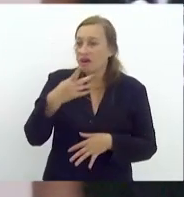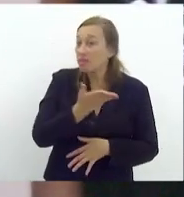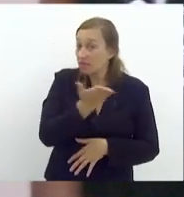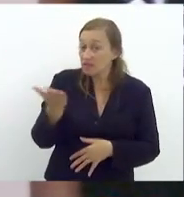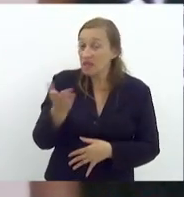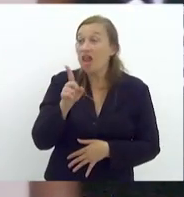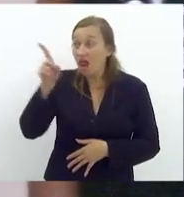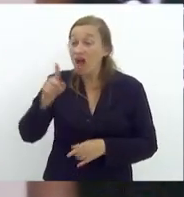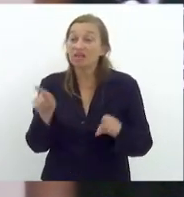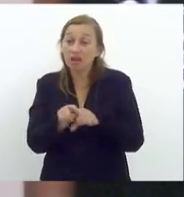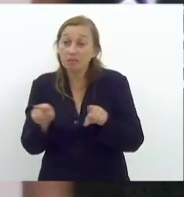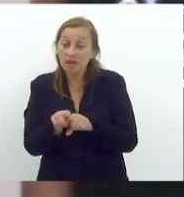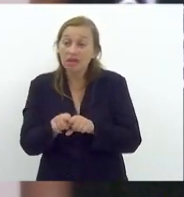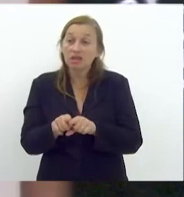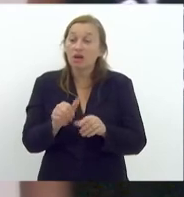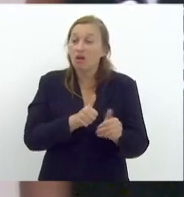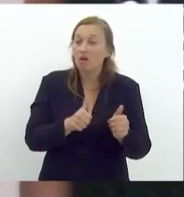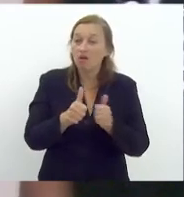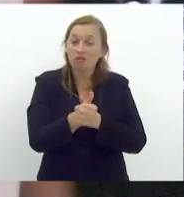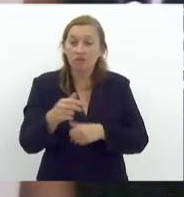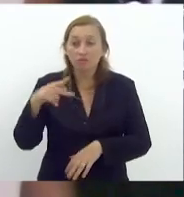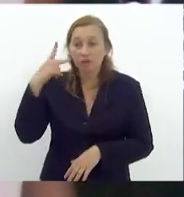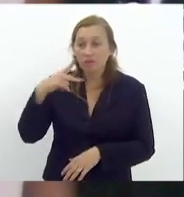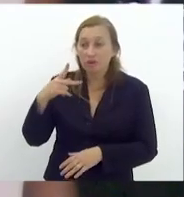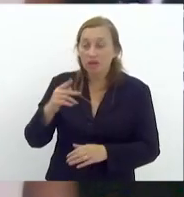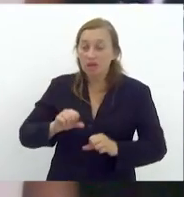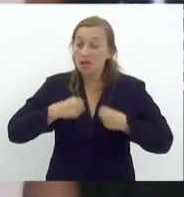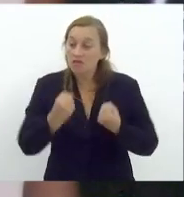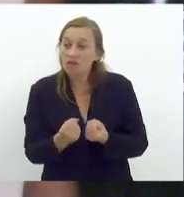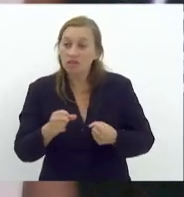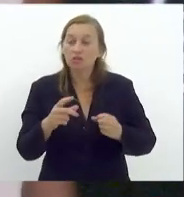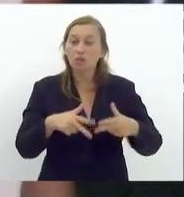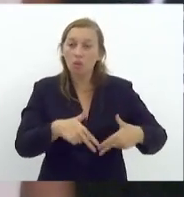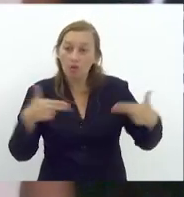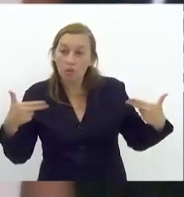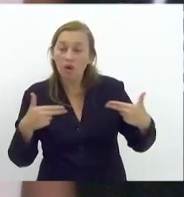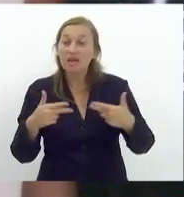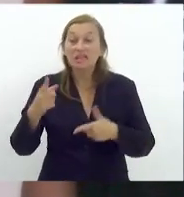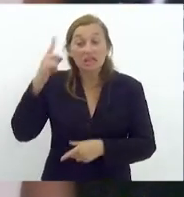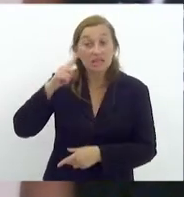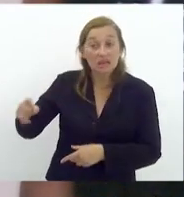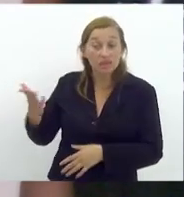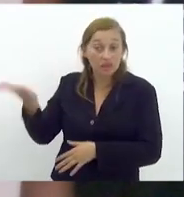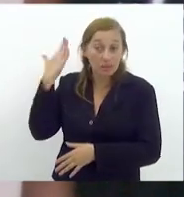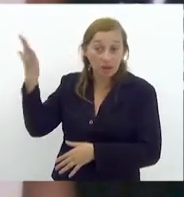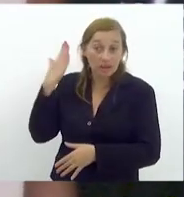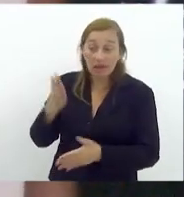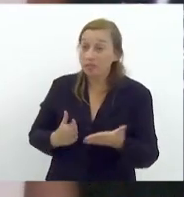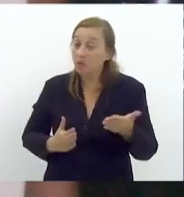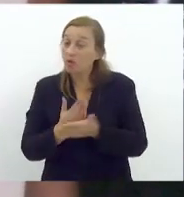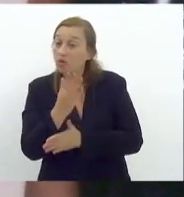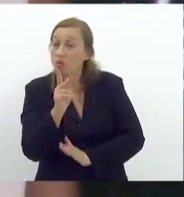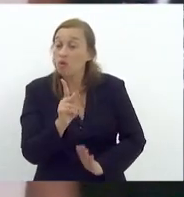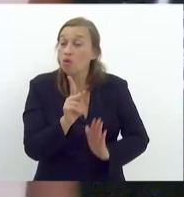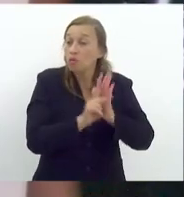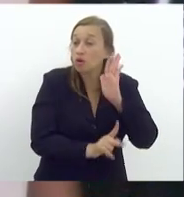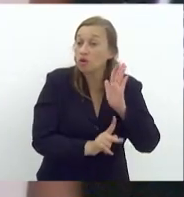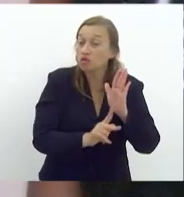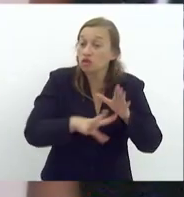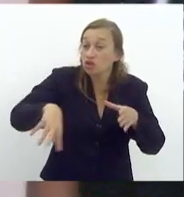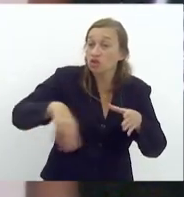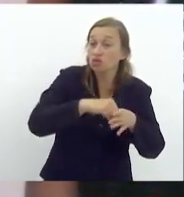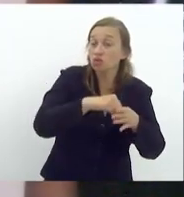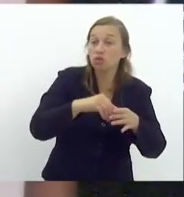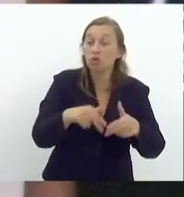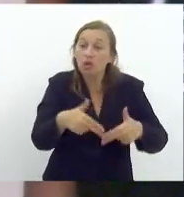que lá a gente também tem uma frente parlamentar em defesa do hip hop que na semana passada a gente aprovou um projeto que institui